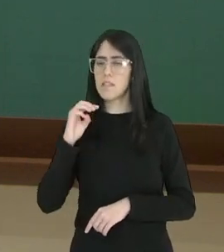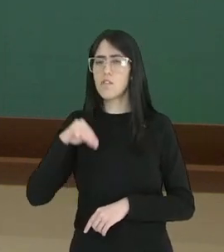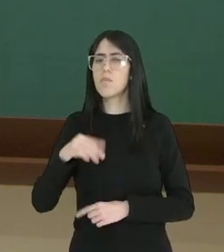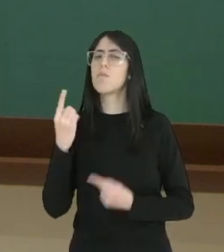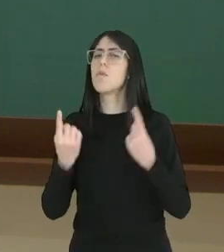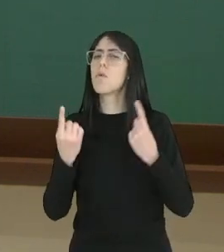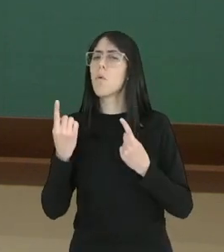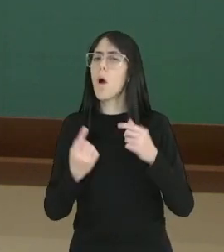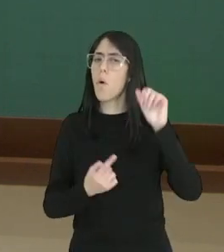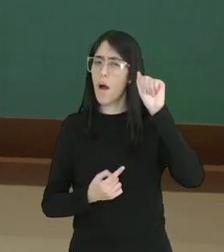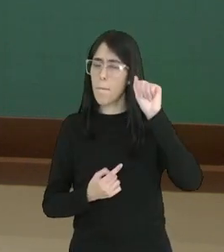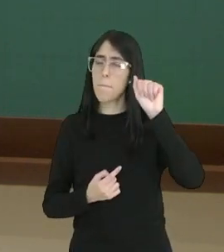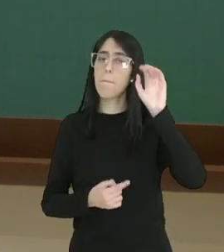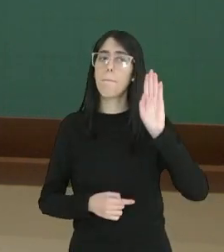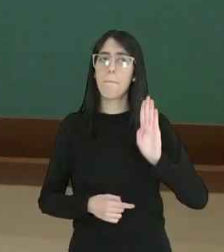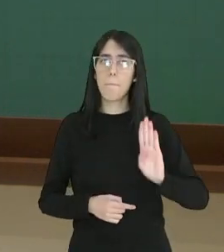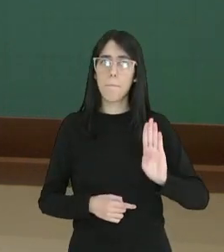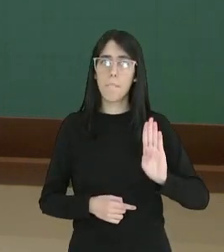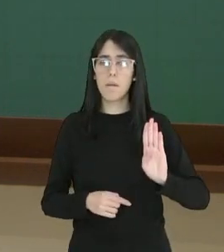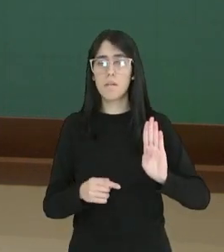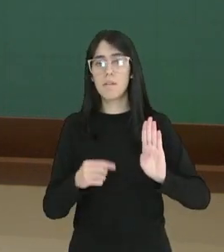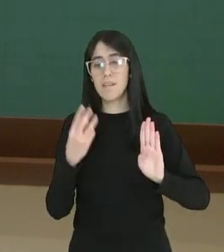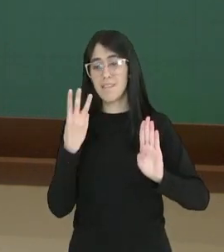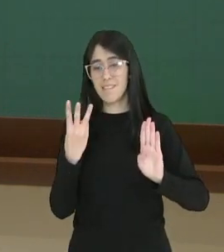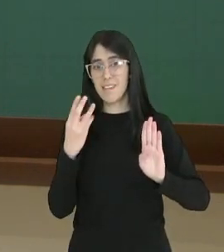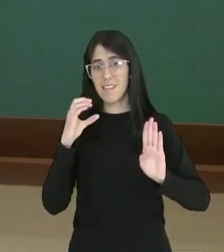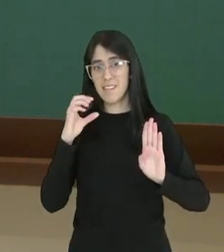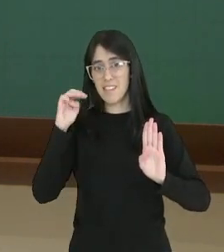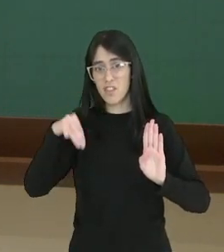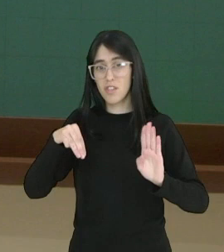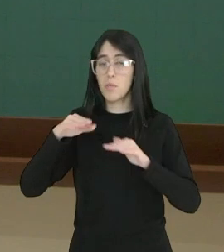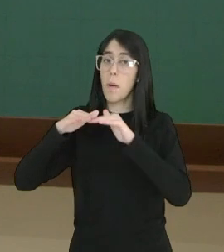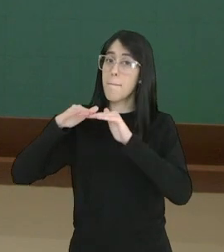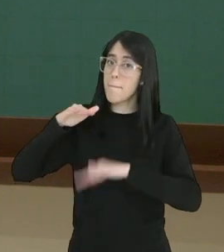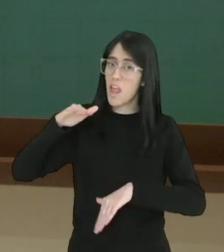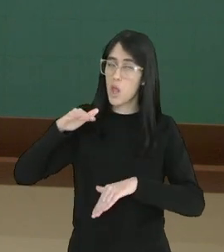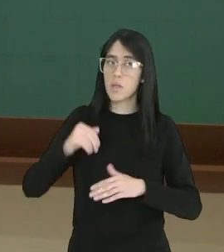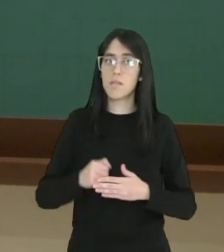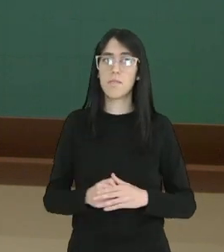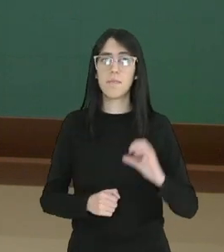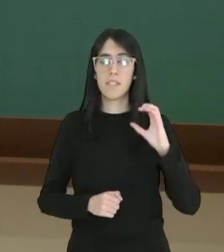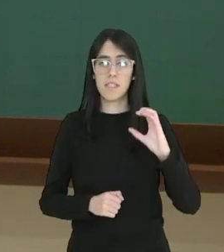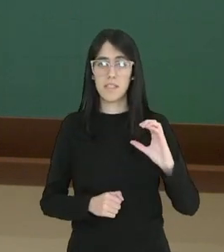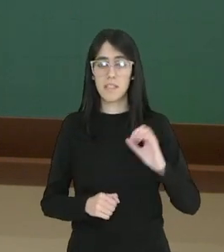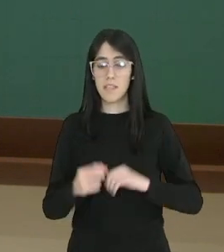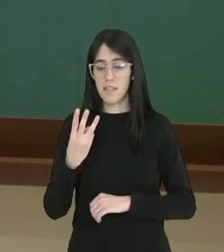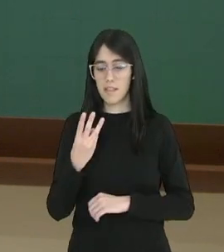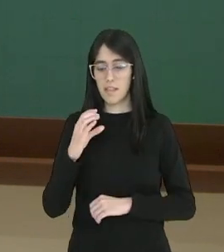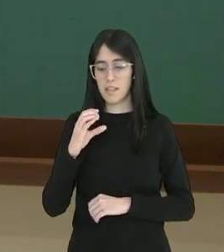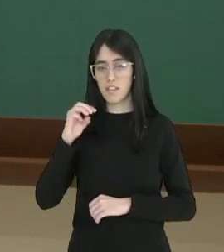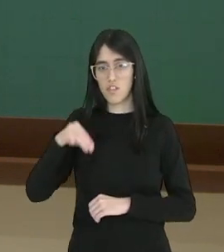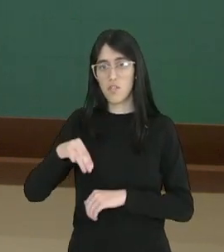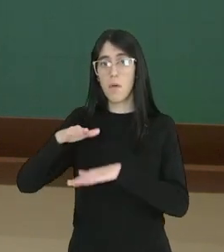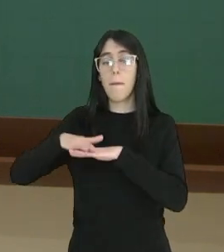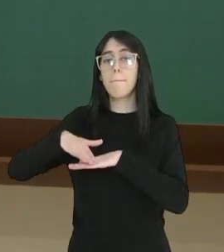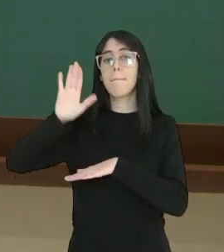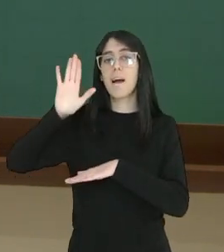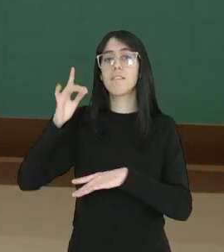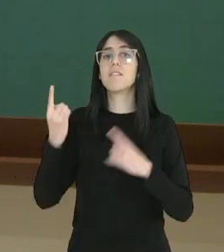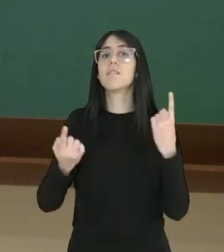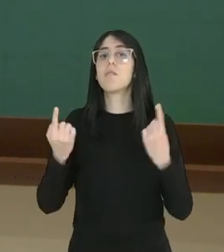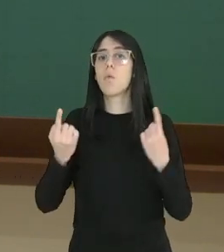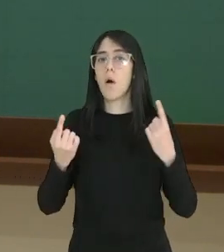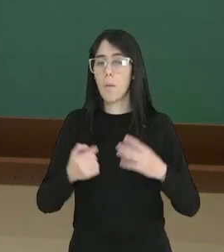centímetros. Letra B, menos de 3 centímetros. E letra C, mais de 3